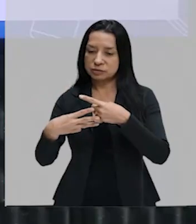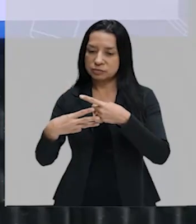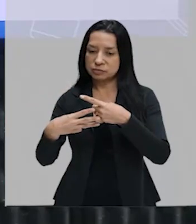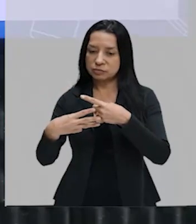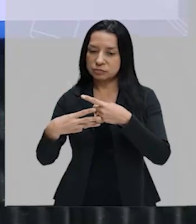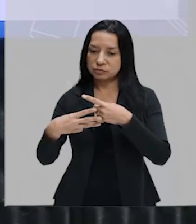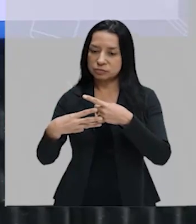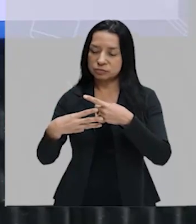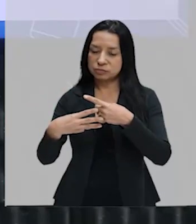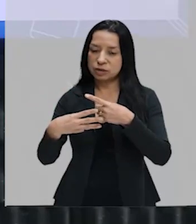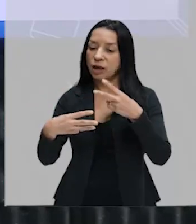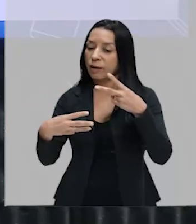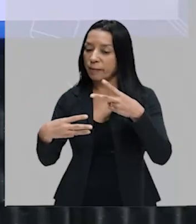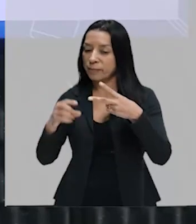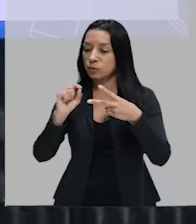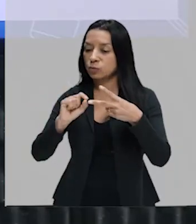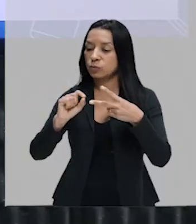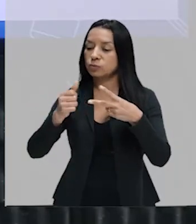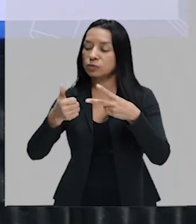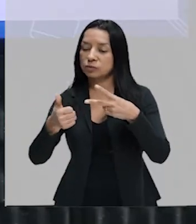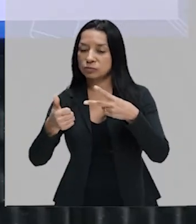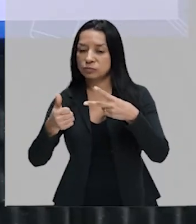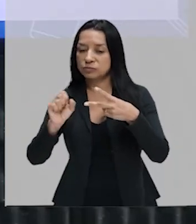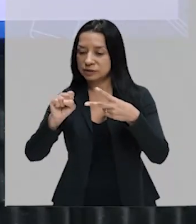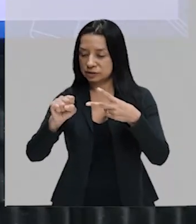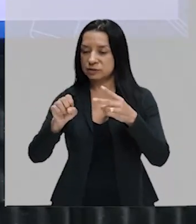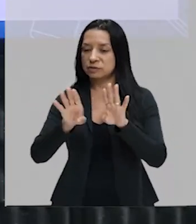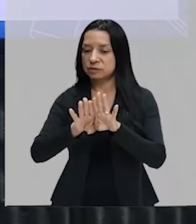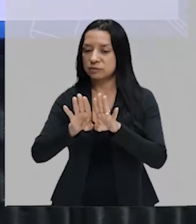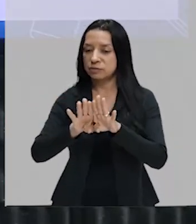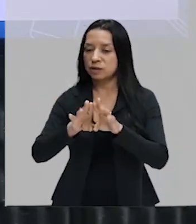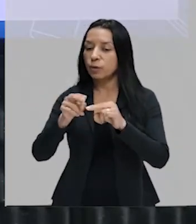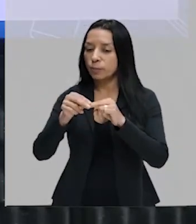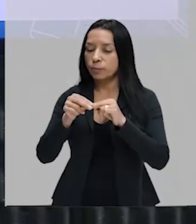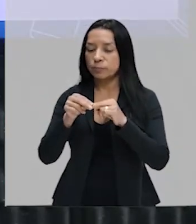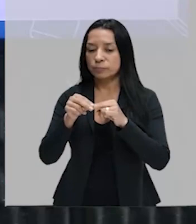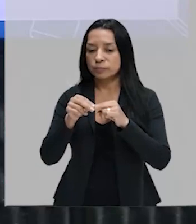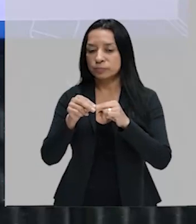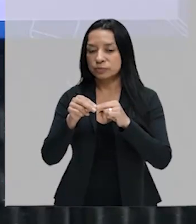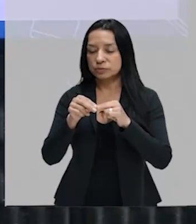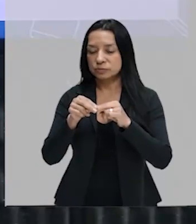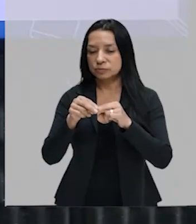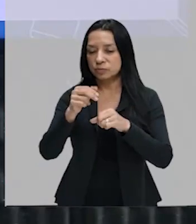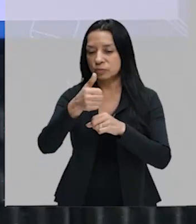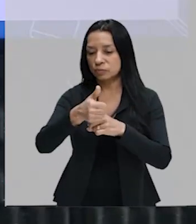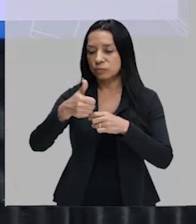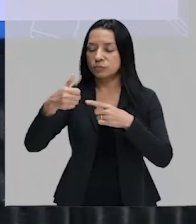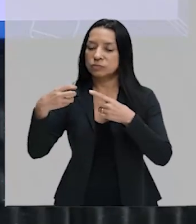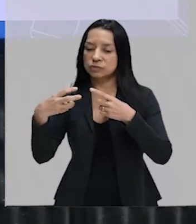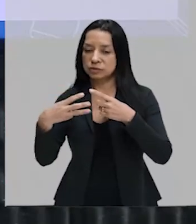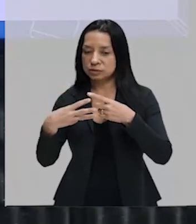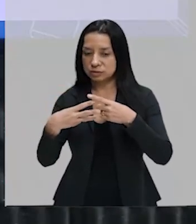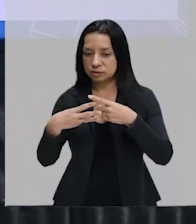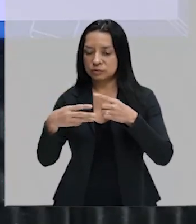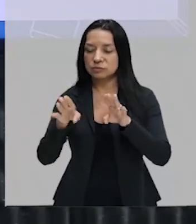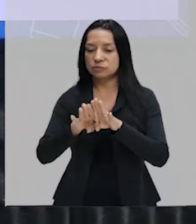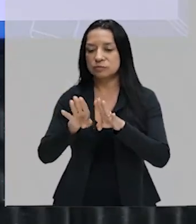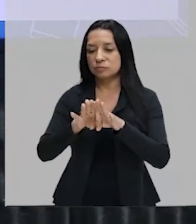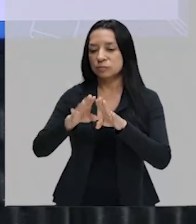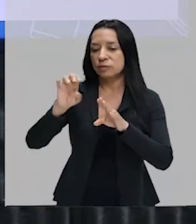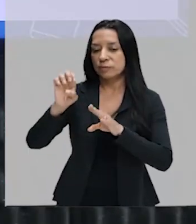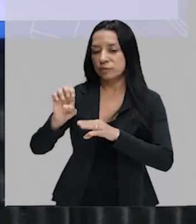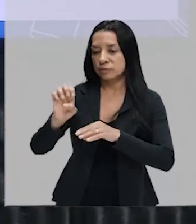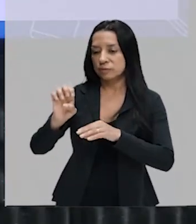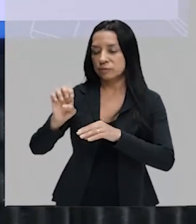1? Sim, também. Então, por esse motivo, nós já afirmamos que o 1/3 também pertence ao